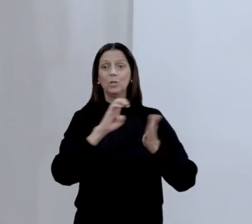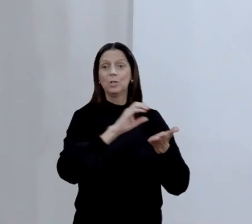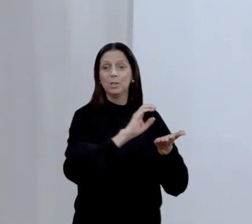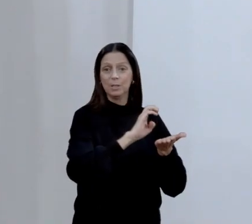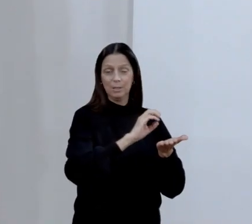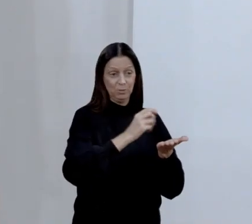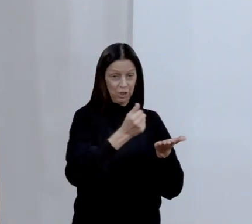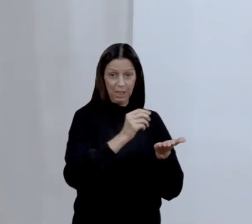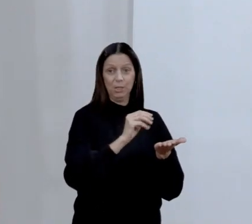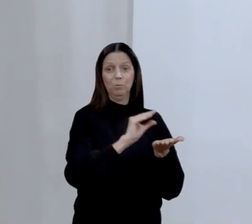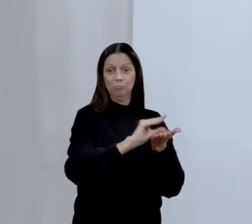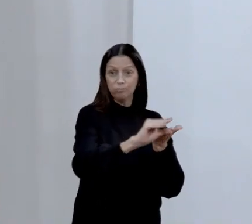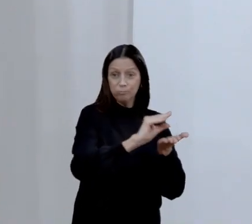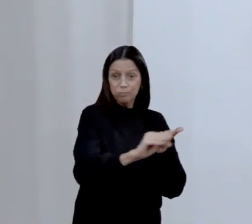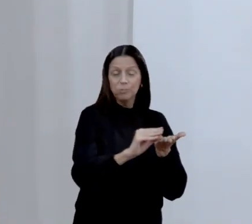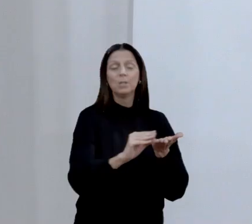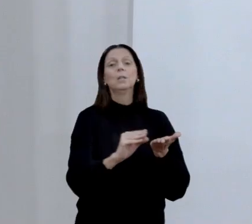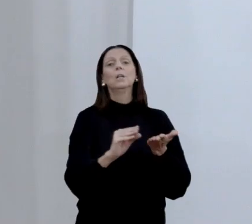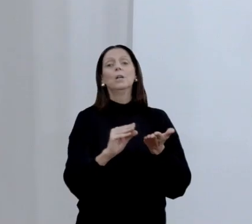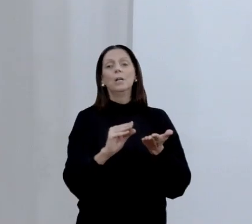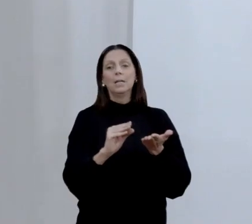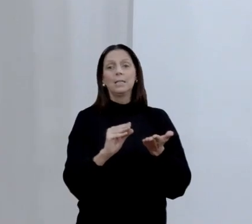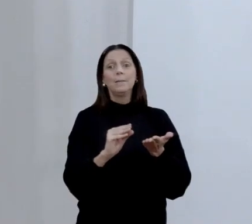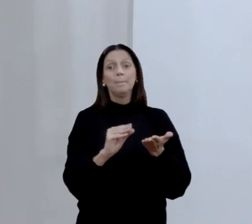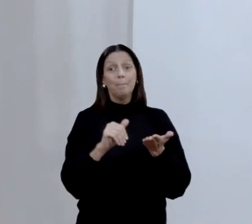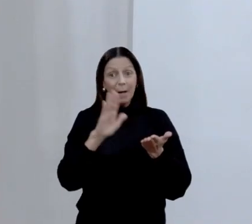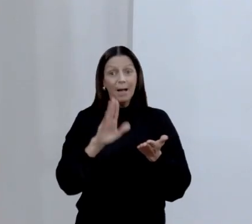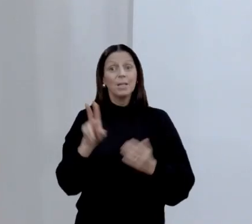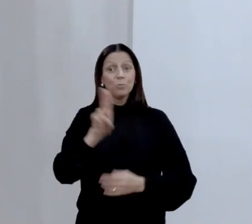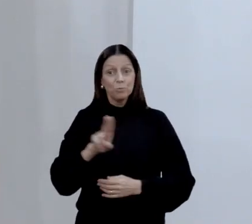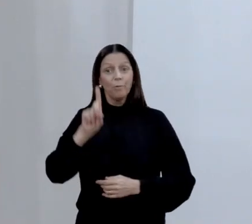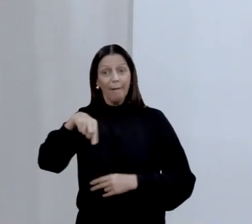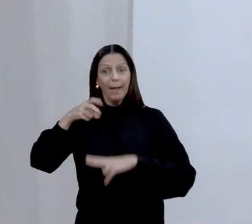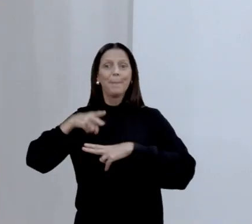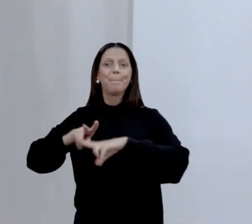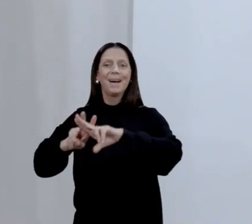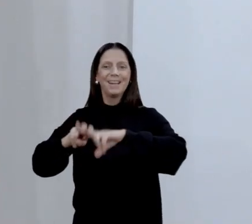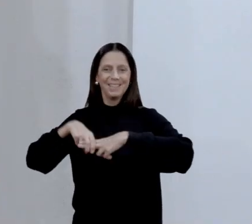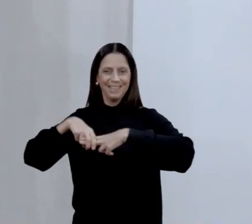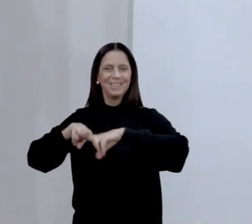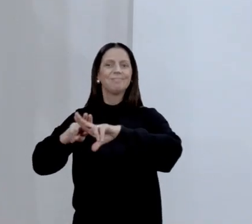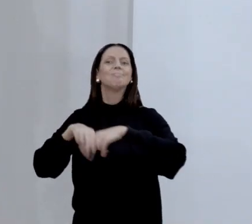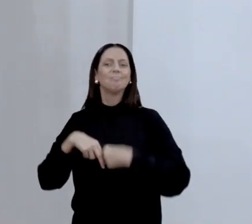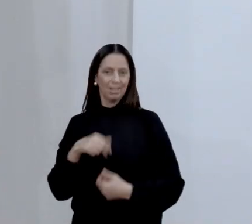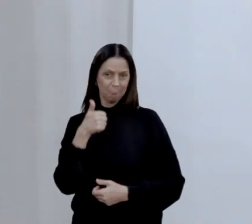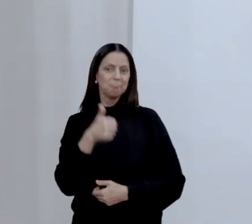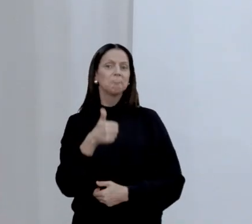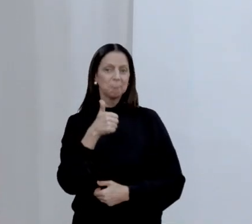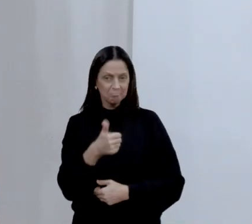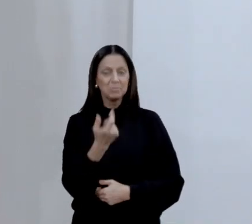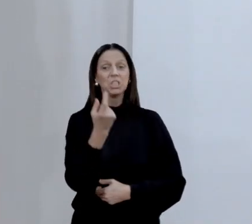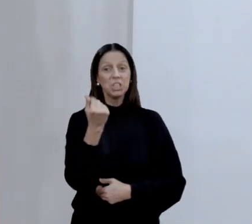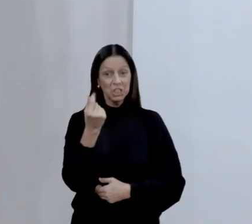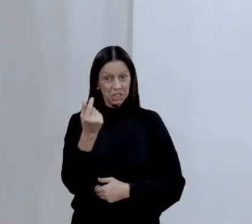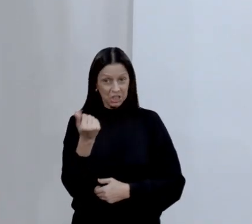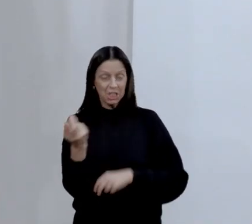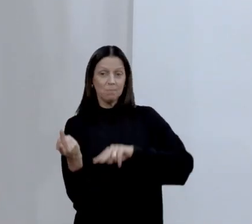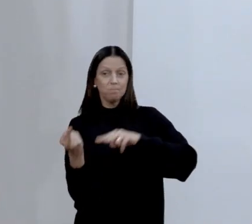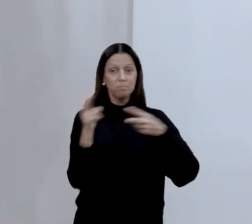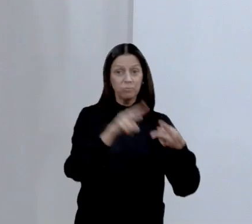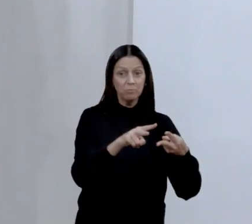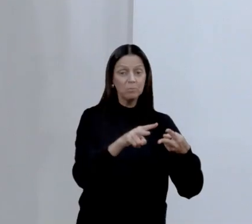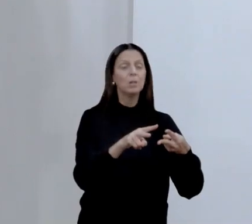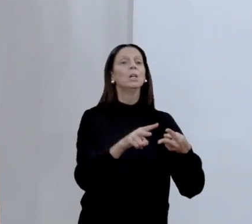parquinhos, porque já tinha uma licitação pronta, o dinheiro veio, entrou, comprou os parques para os nossos educandários, é o que está